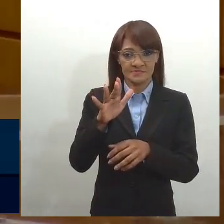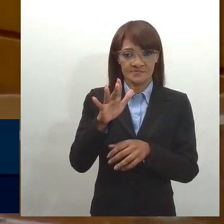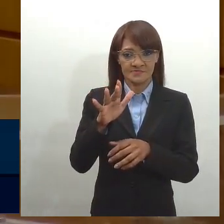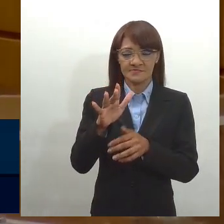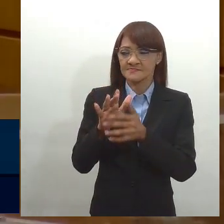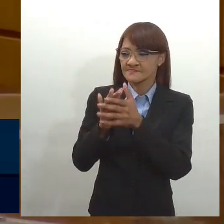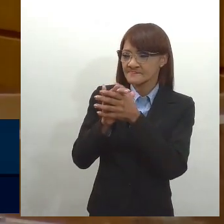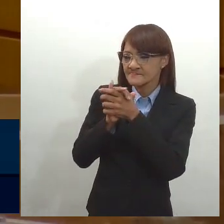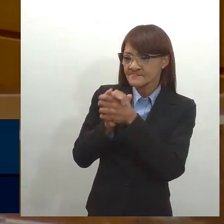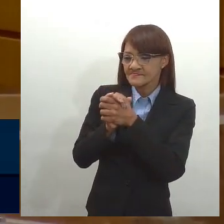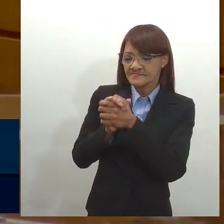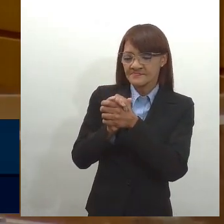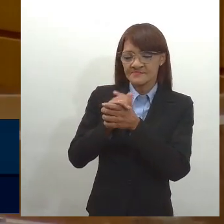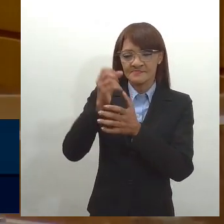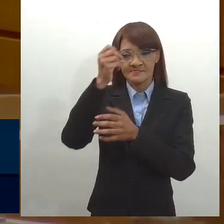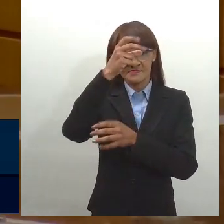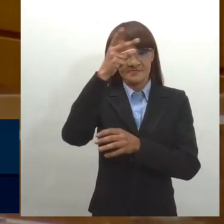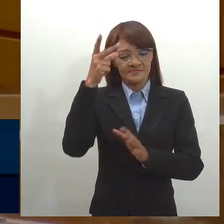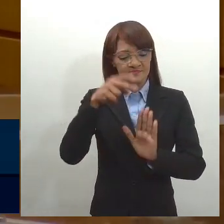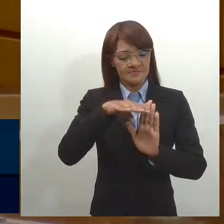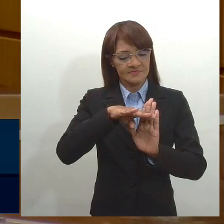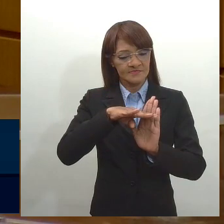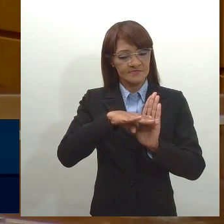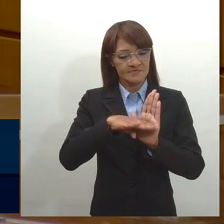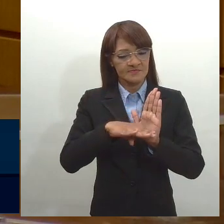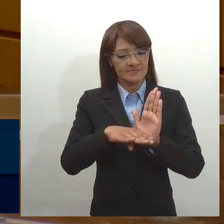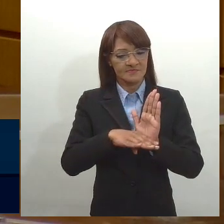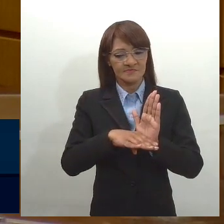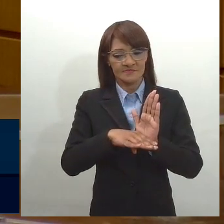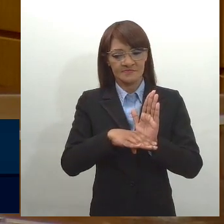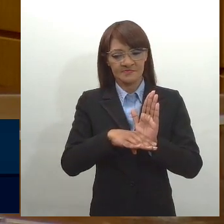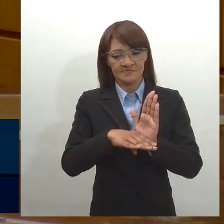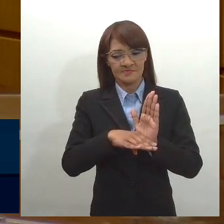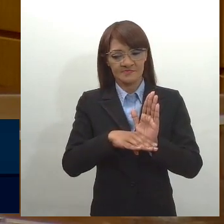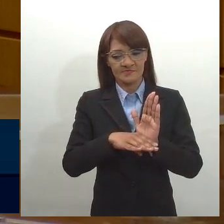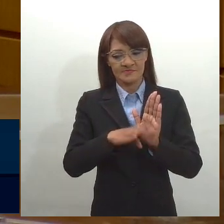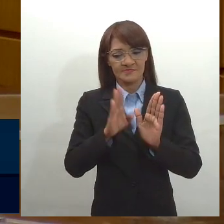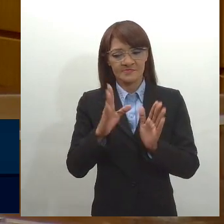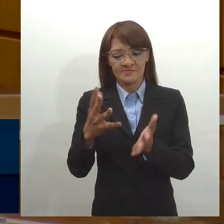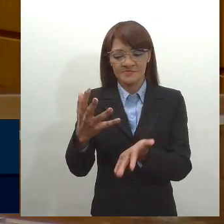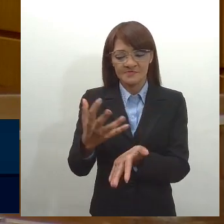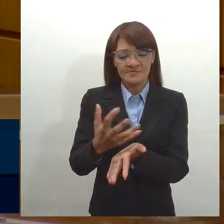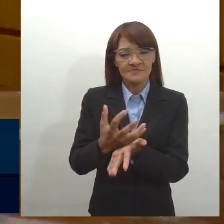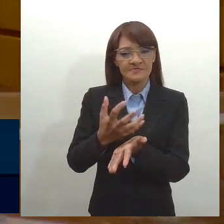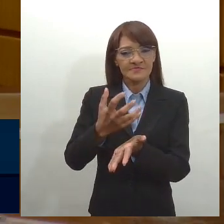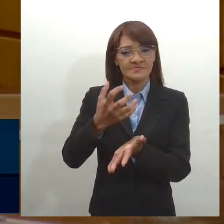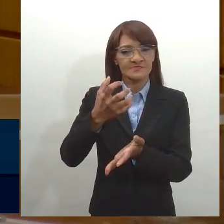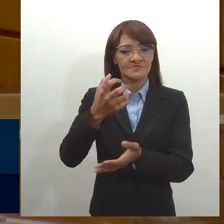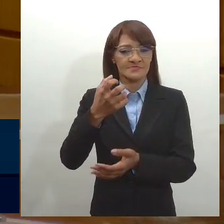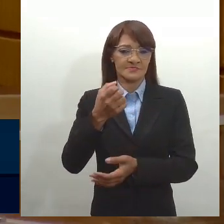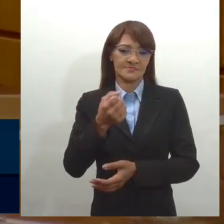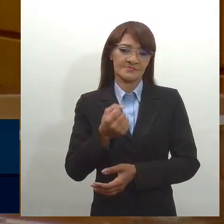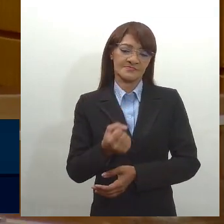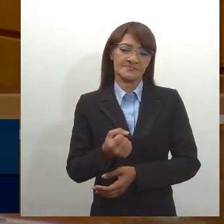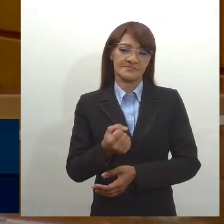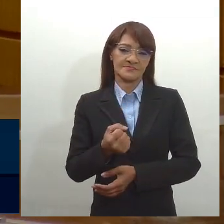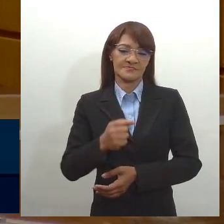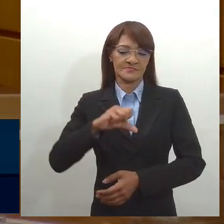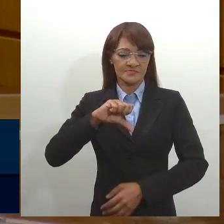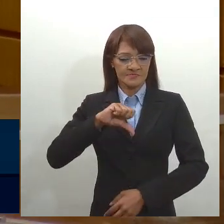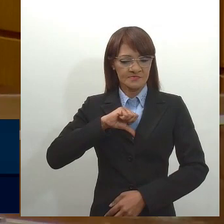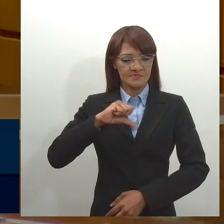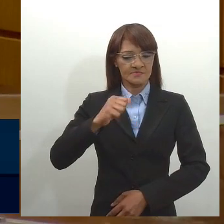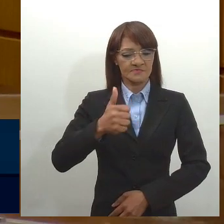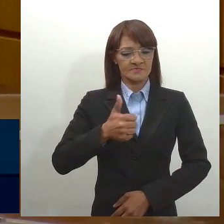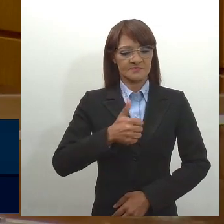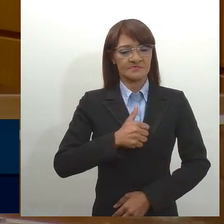programa que é alimentar, resgatar e devolver a autoestima de cada ser humano.